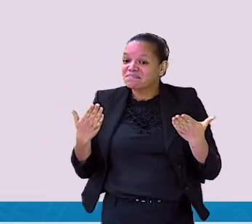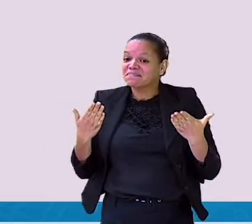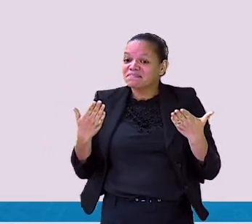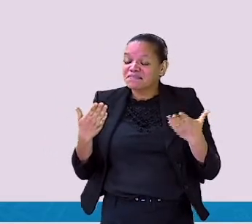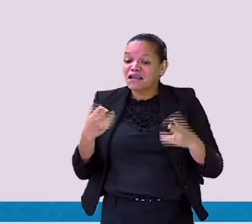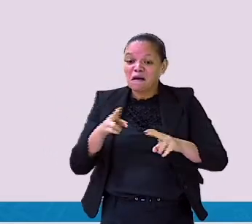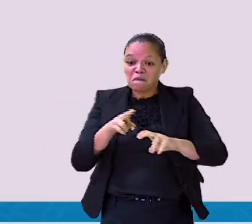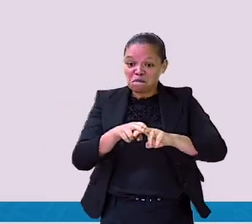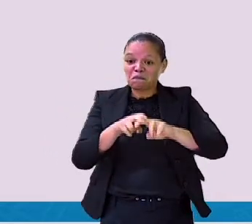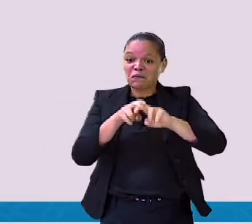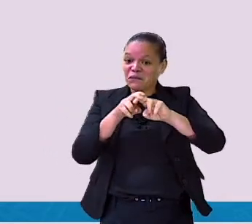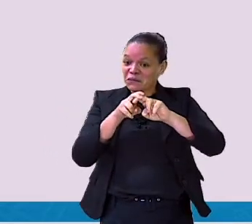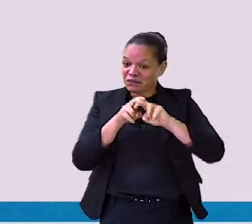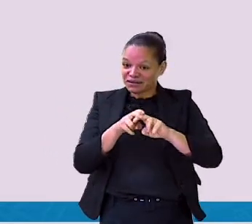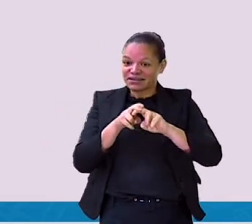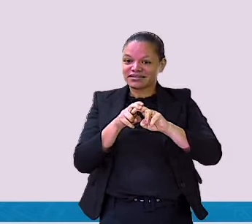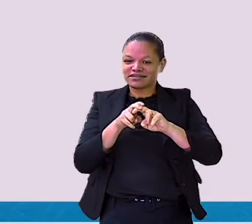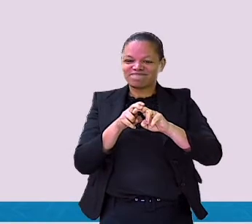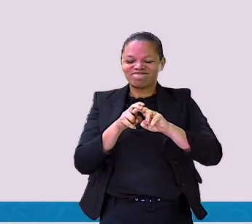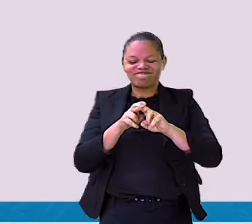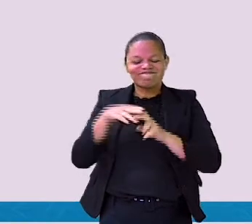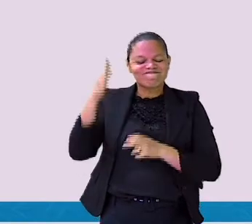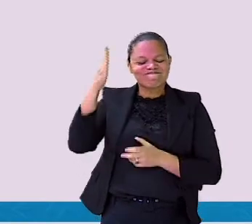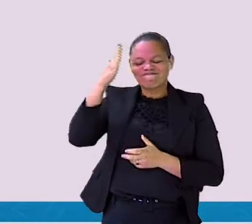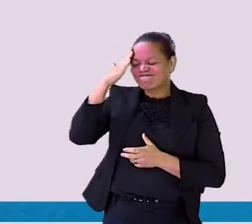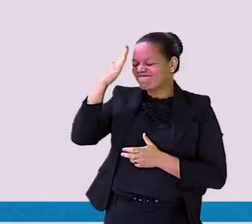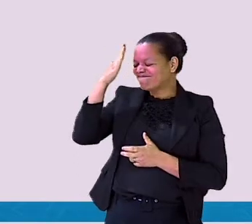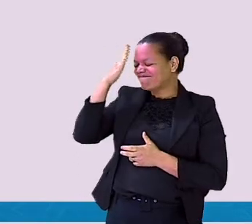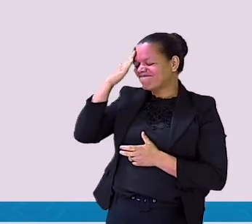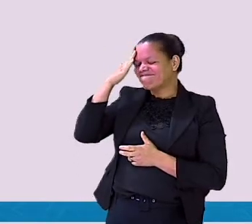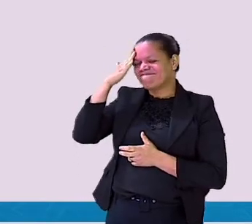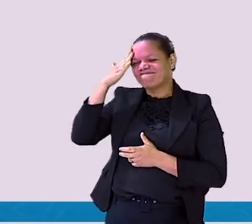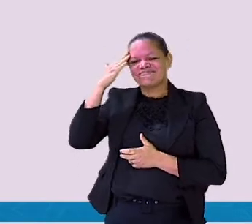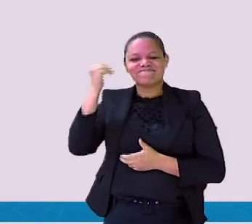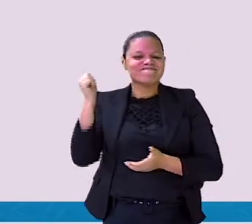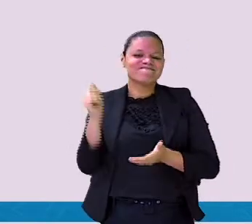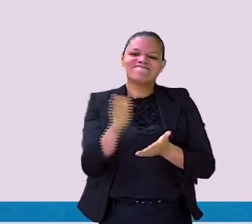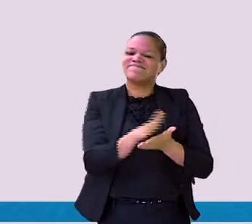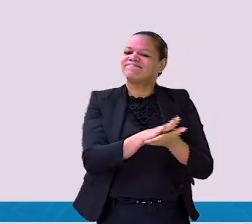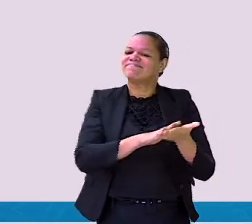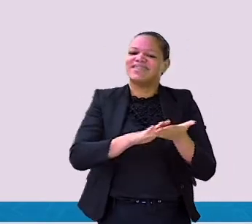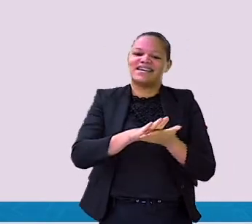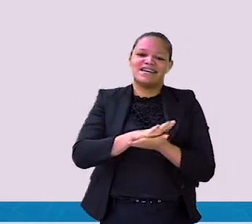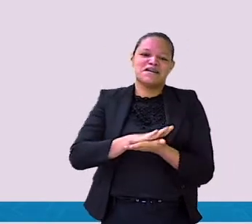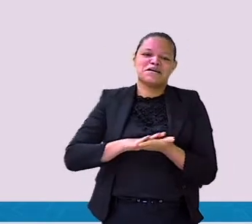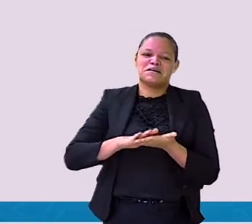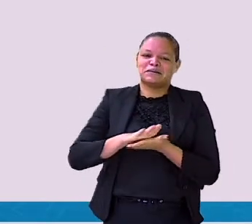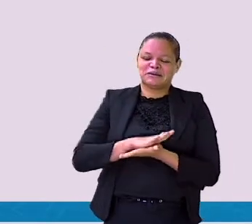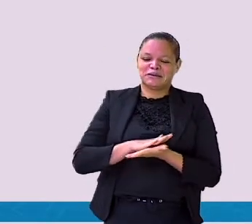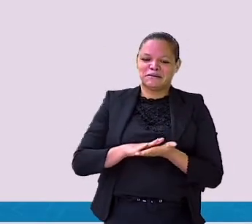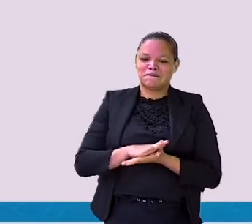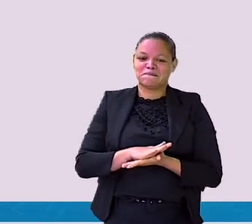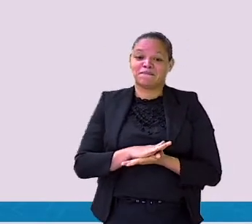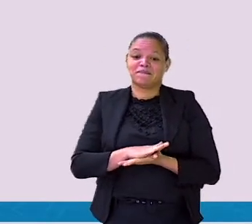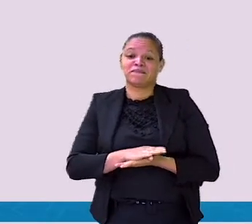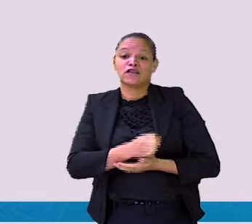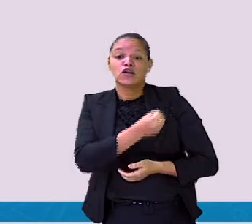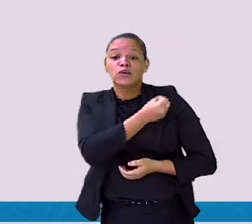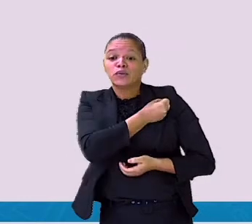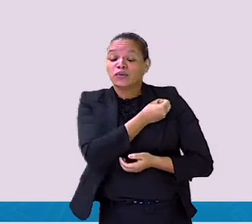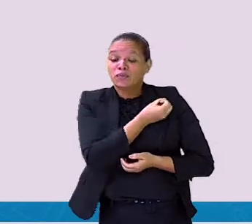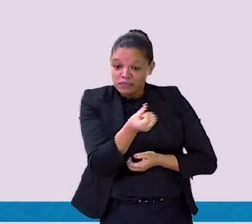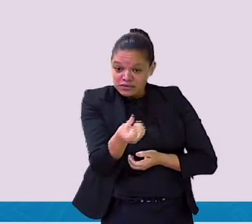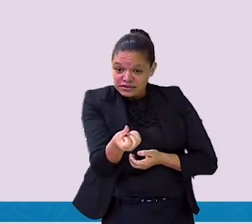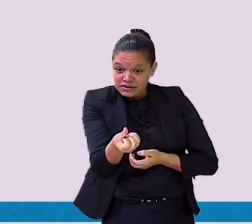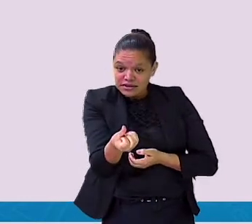nenhum, né? Tem que estar ligadinho para aprender tudo que a professora está ali para ensinar.